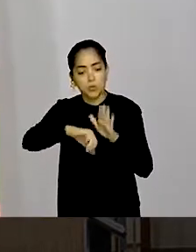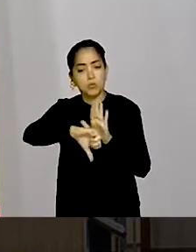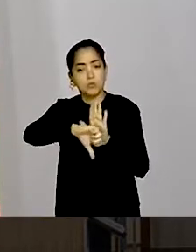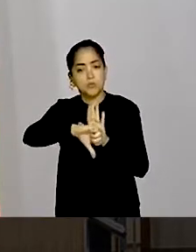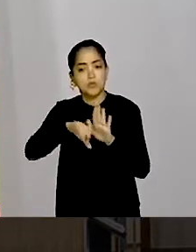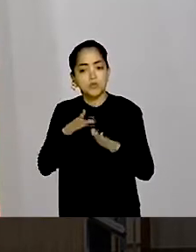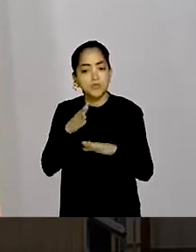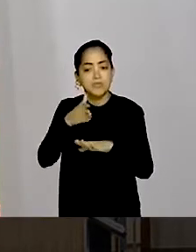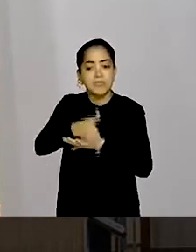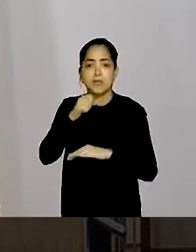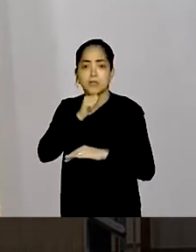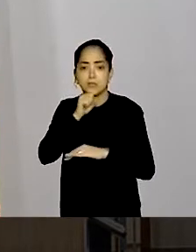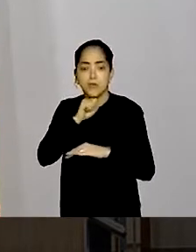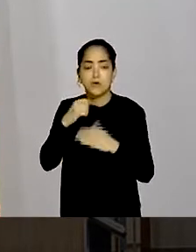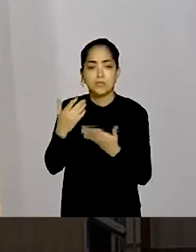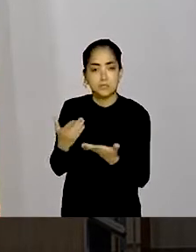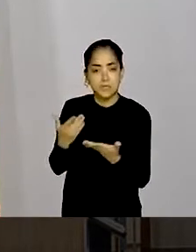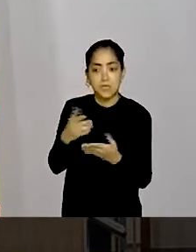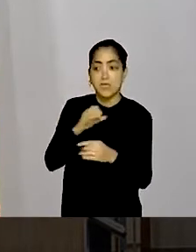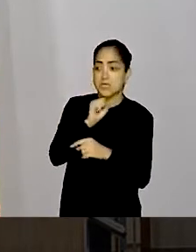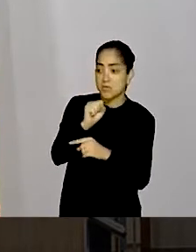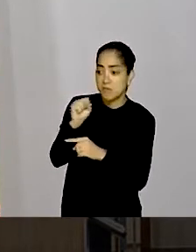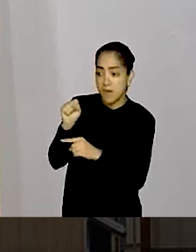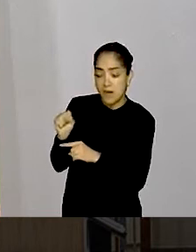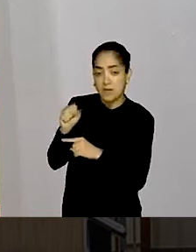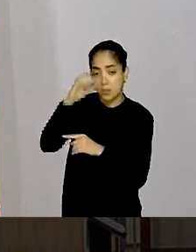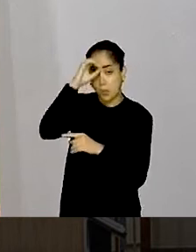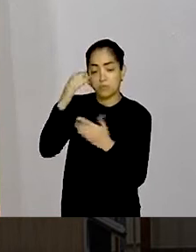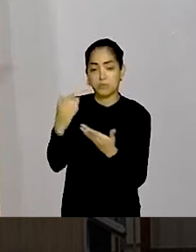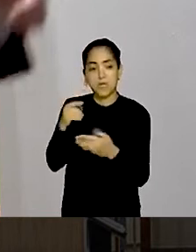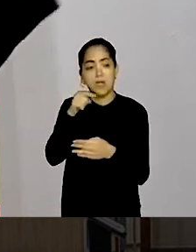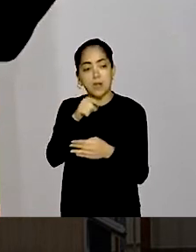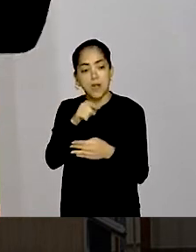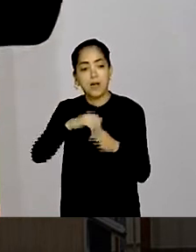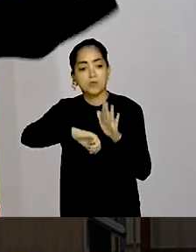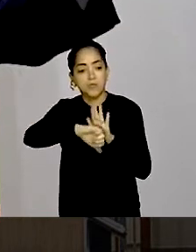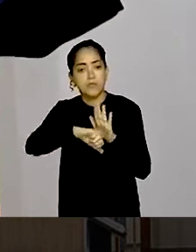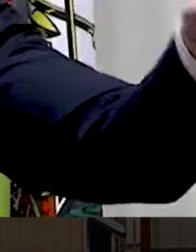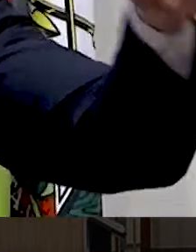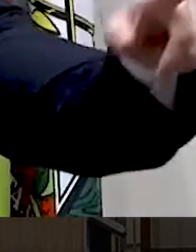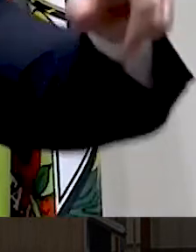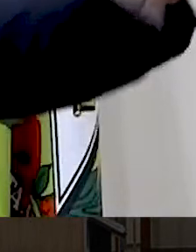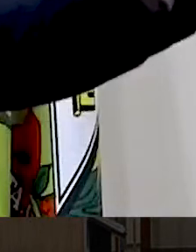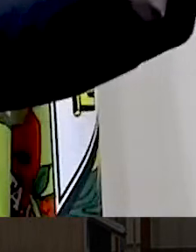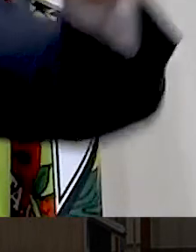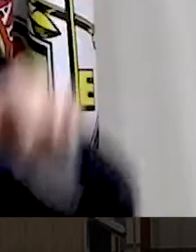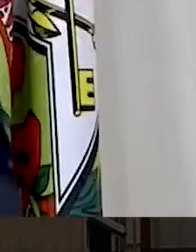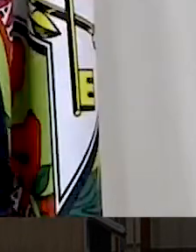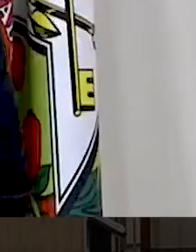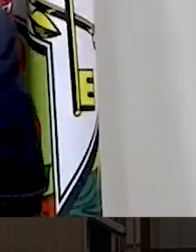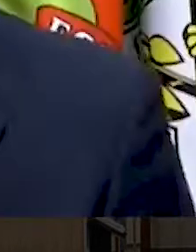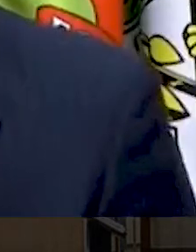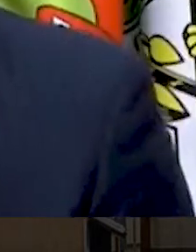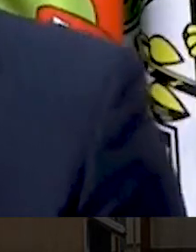a casa da senhorinha, que mata o inocente, o traficante, que cooptou uma criança e um jovem desses que tu